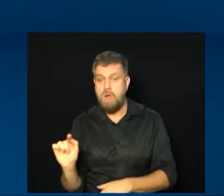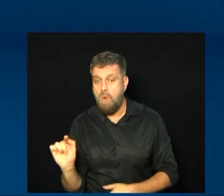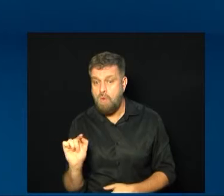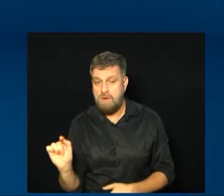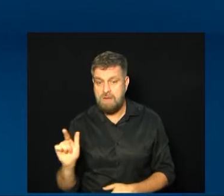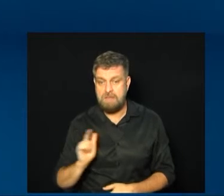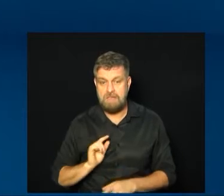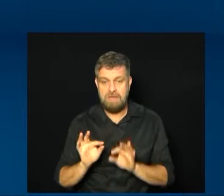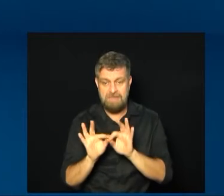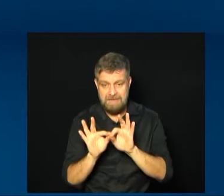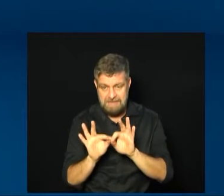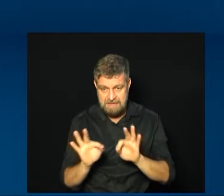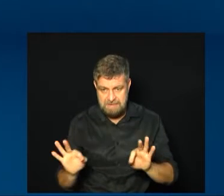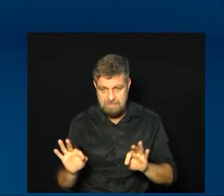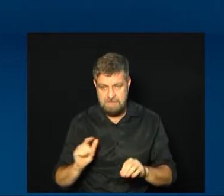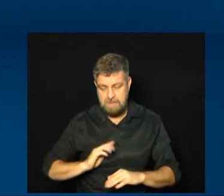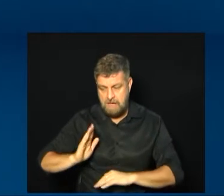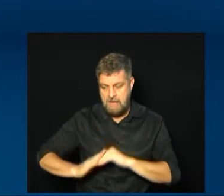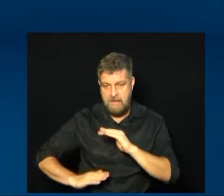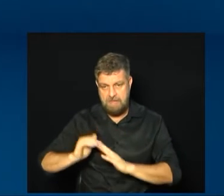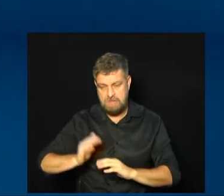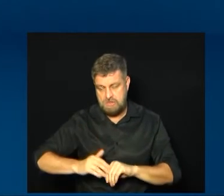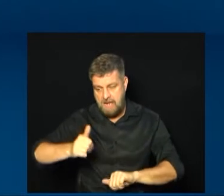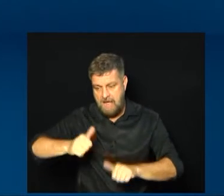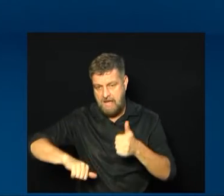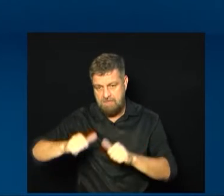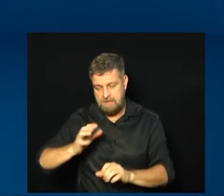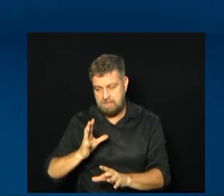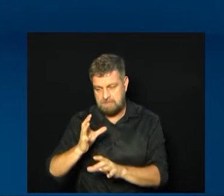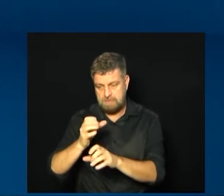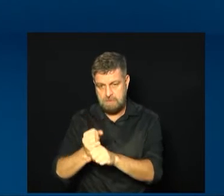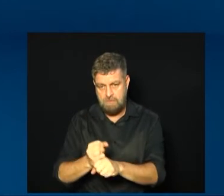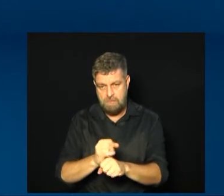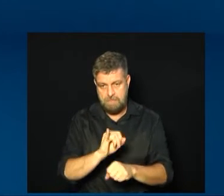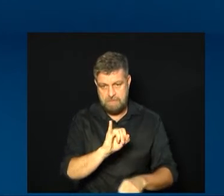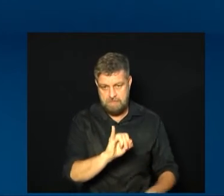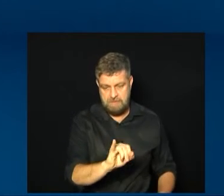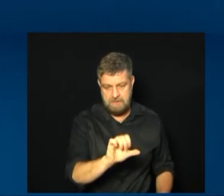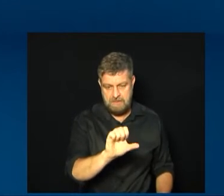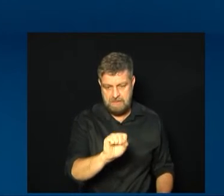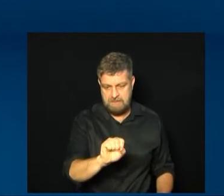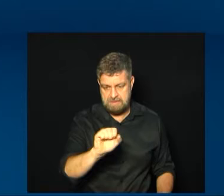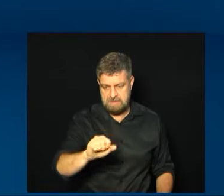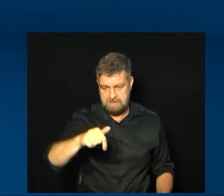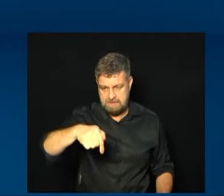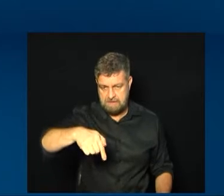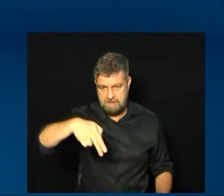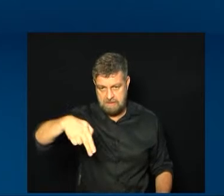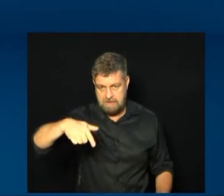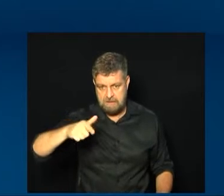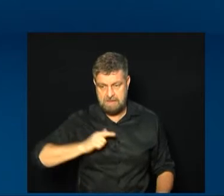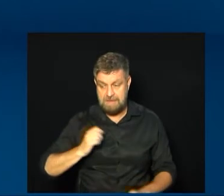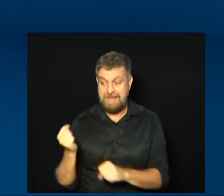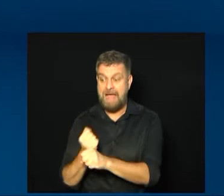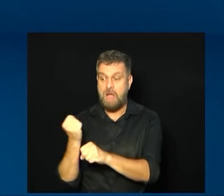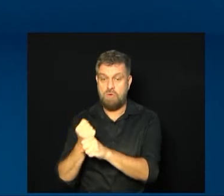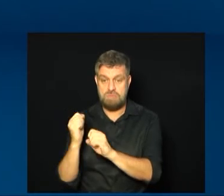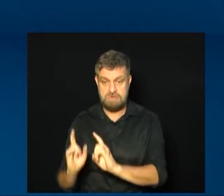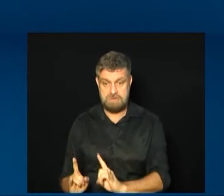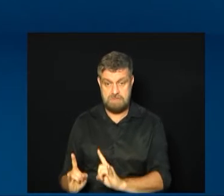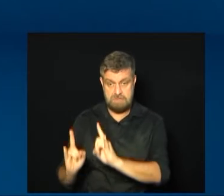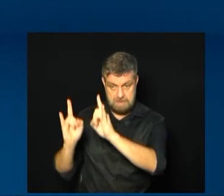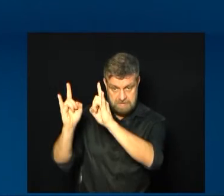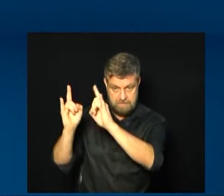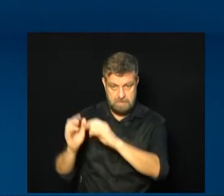uma simplificação do procedimento de apuração do ISS-QN incidente sobre os serviços da construção civil.